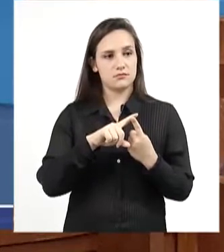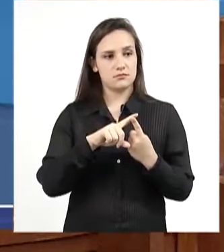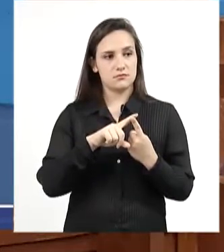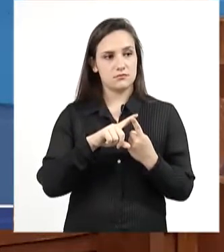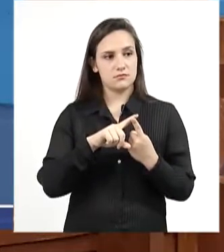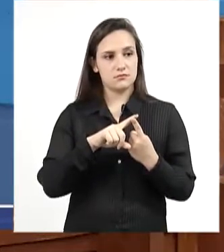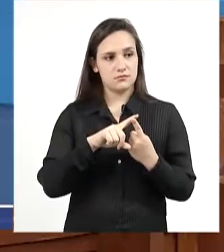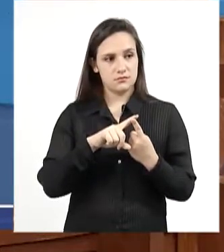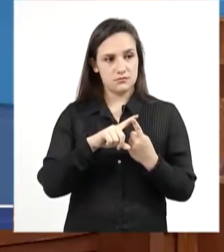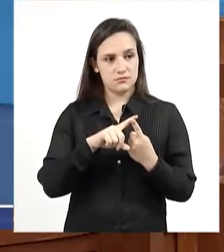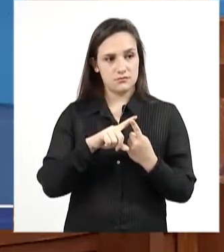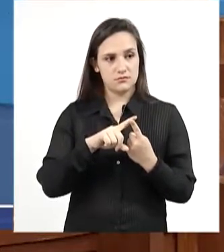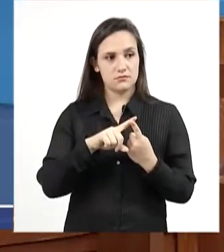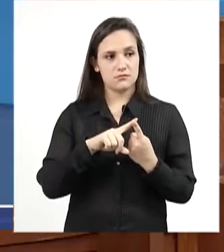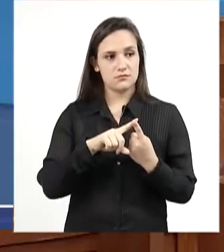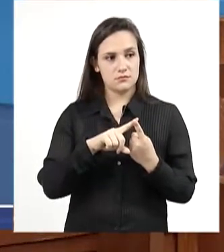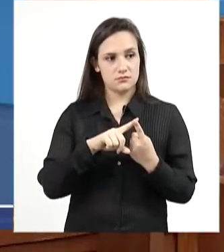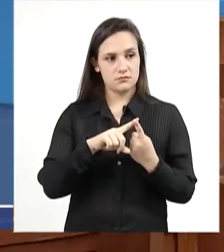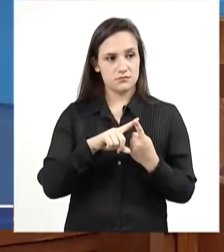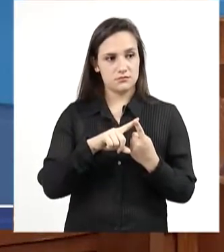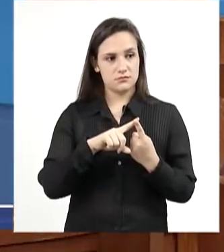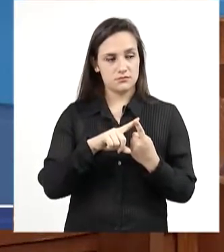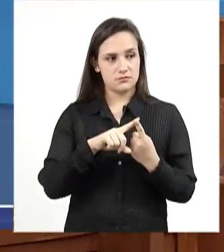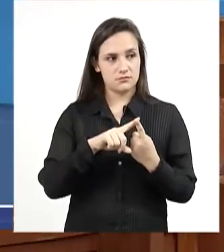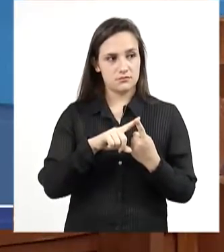Kemp, avisa. Dona Amália.